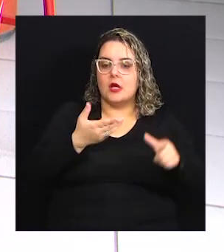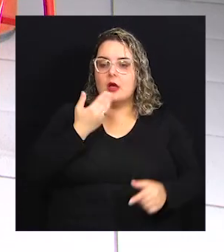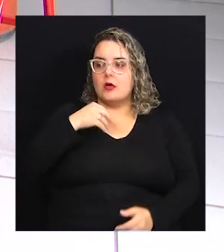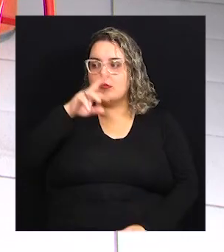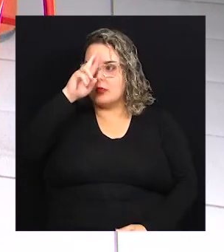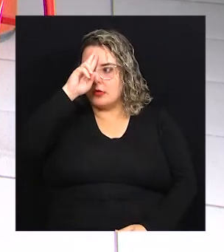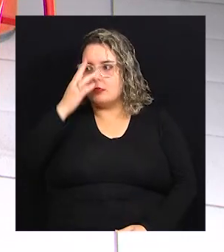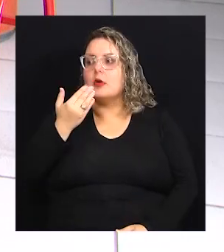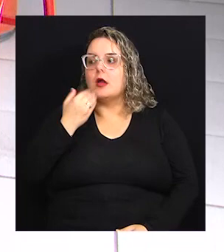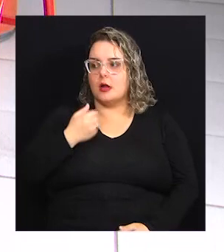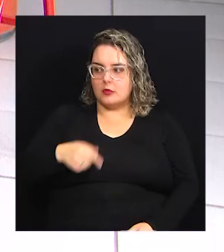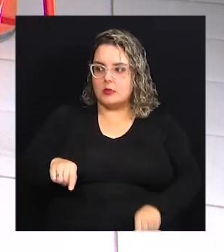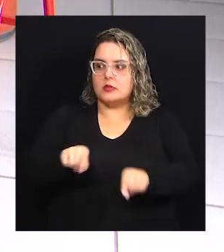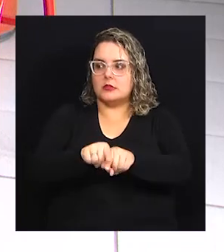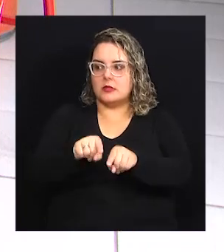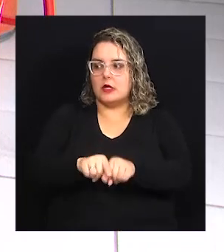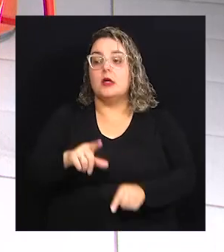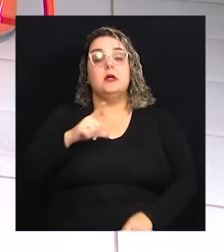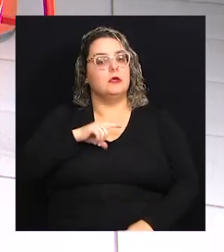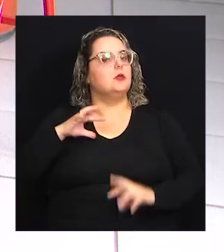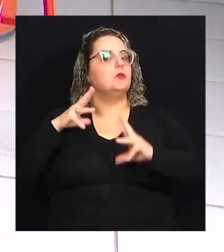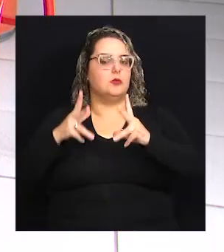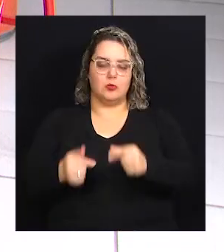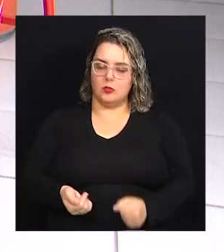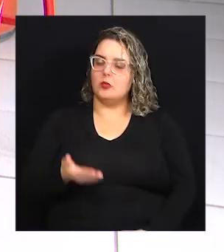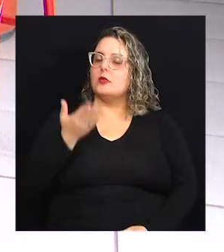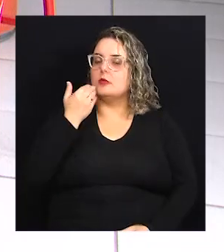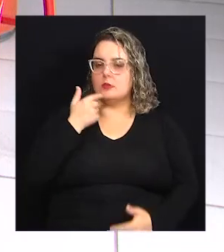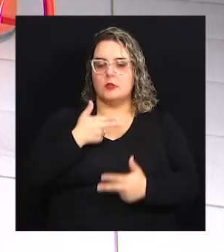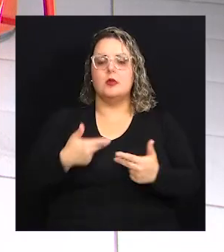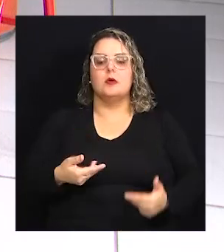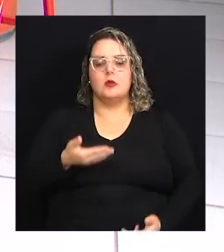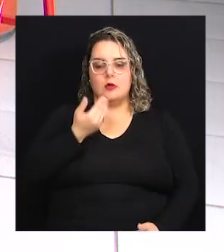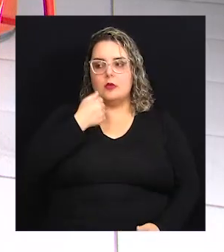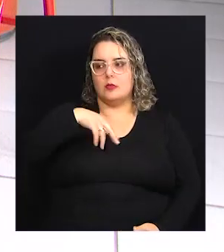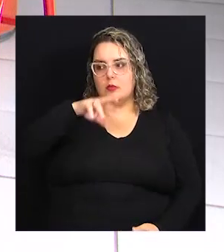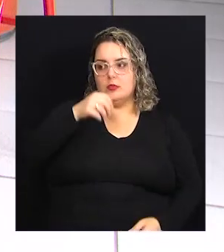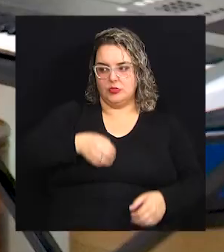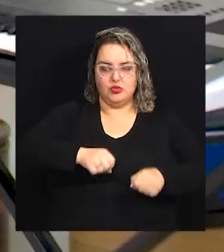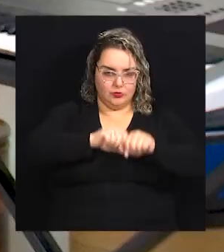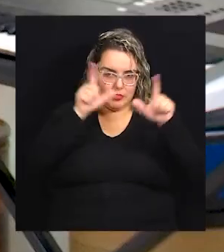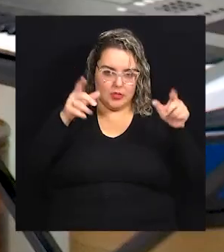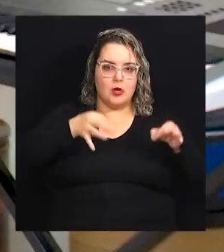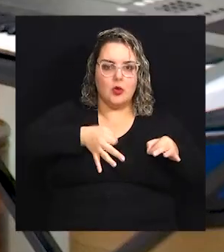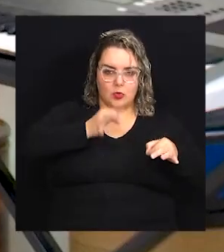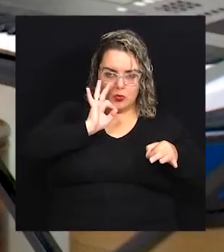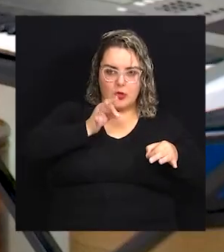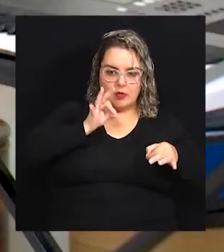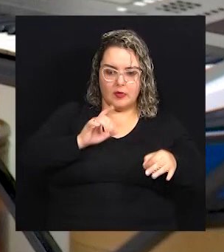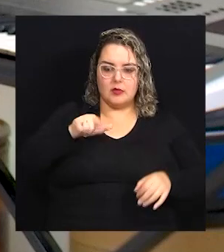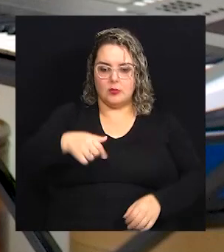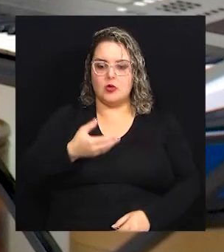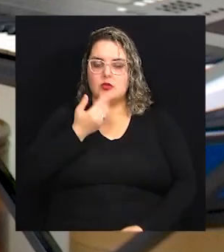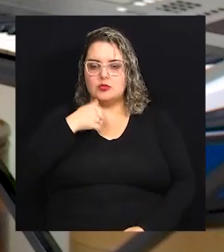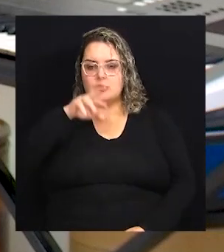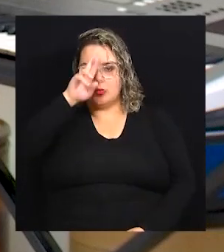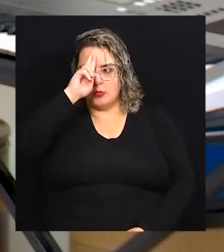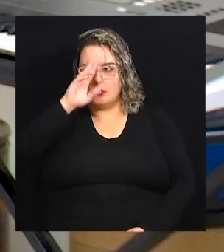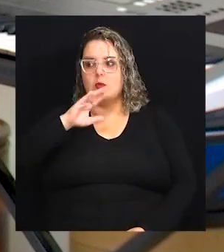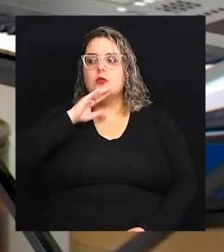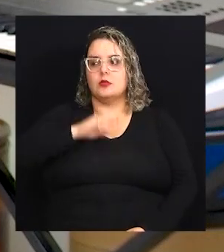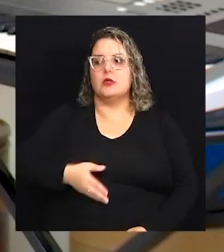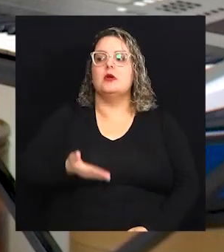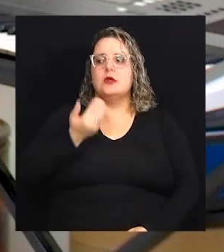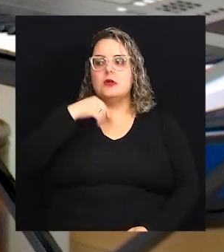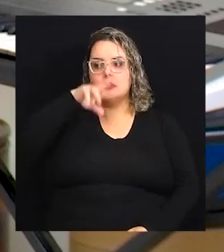cedo, almoçam, vocês garantem a alimentação para eles aqui também? Sim, eles têm 2 refeições, que é o almoço, né? De manhã é o café e o